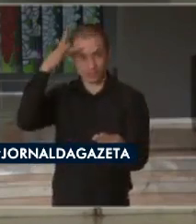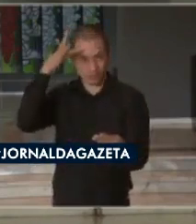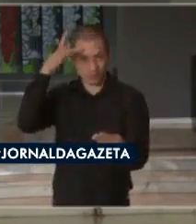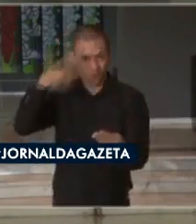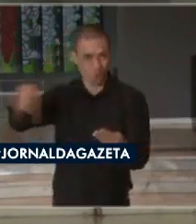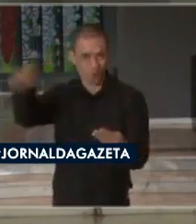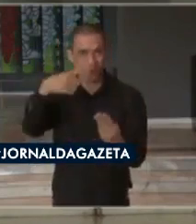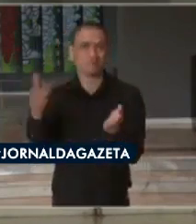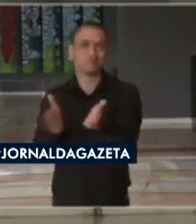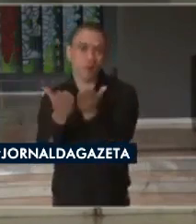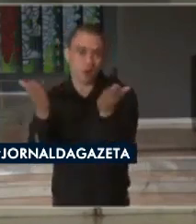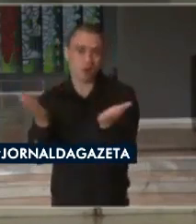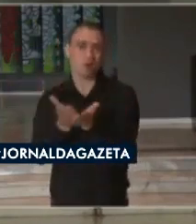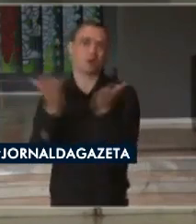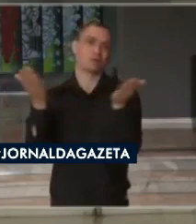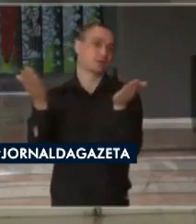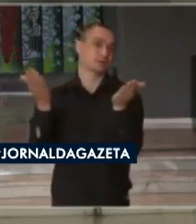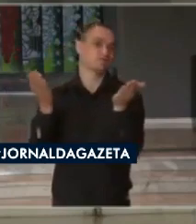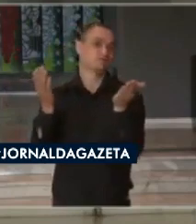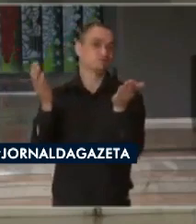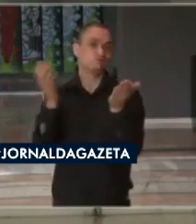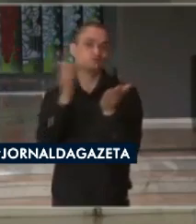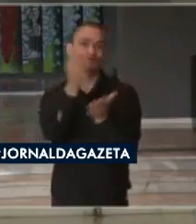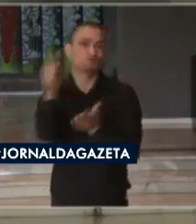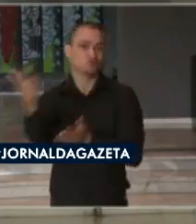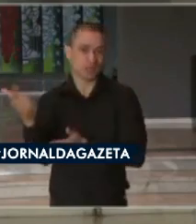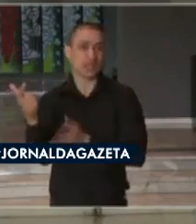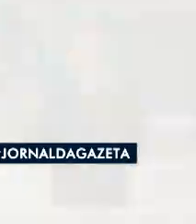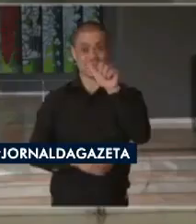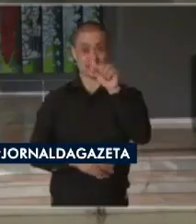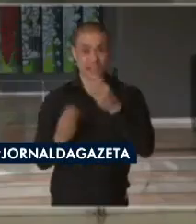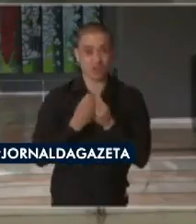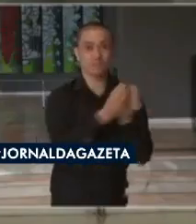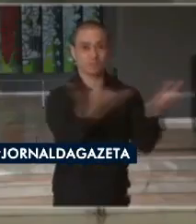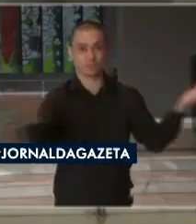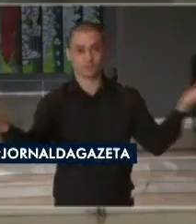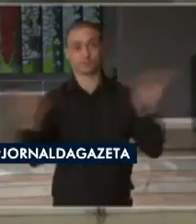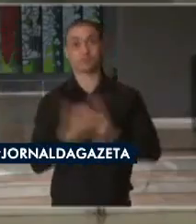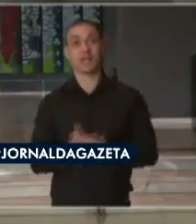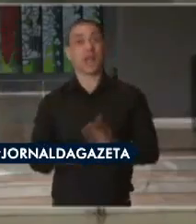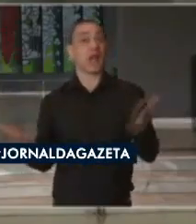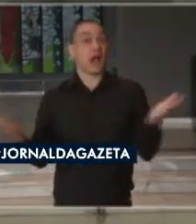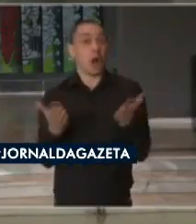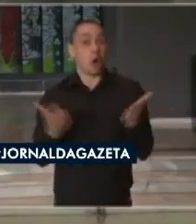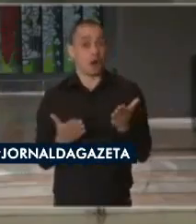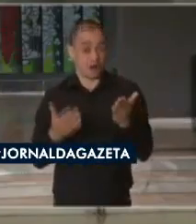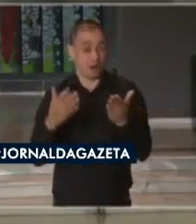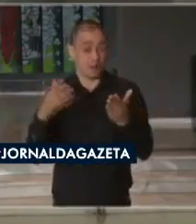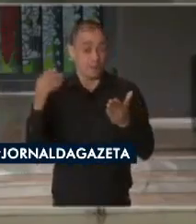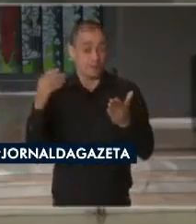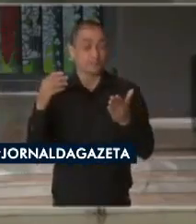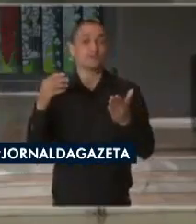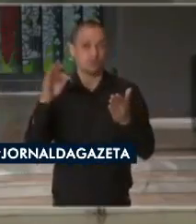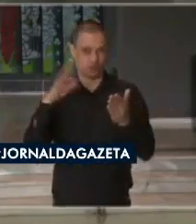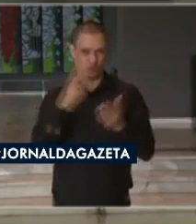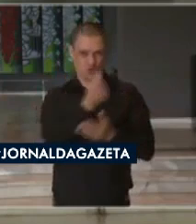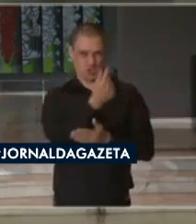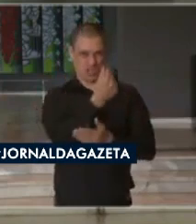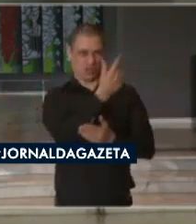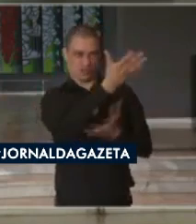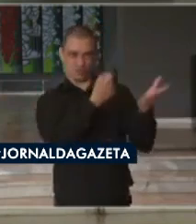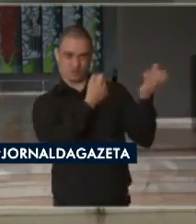em situação de pobreza no nosso estado neste primeiro momento todo o